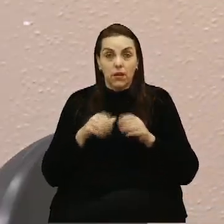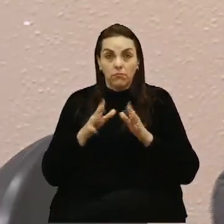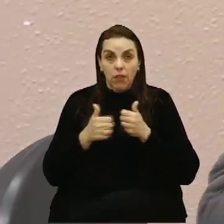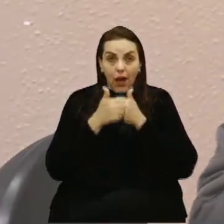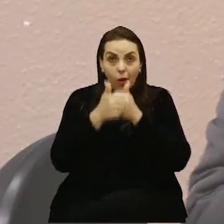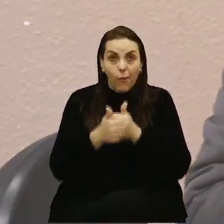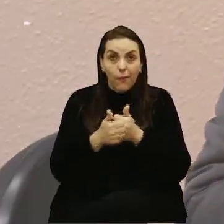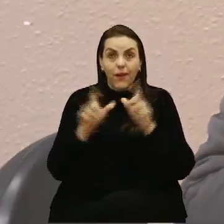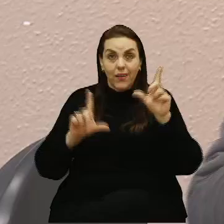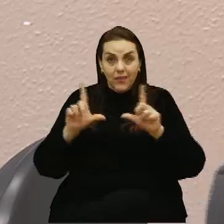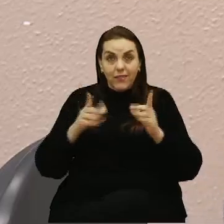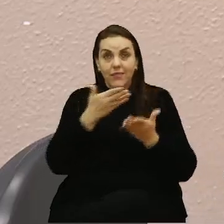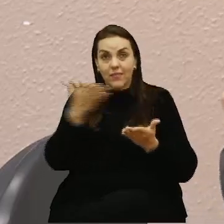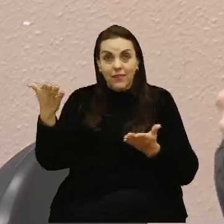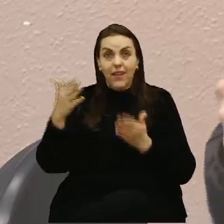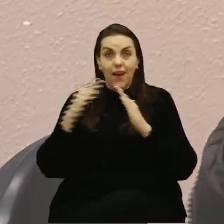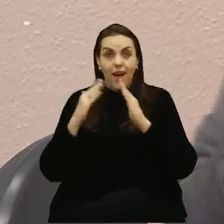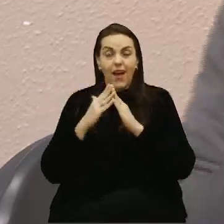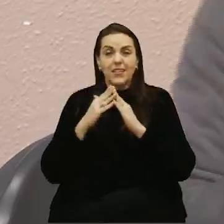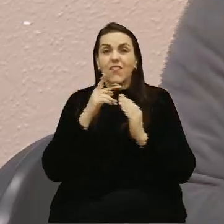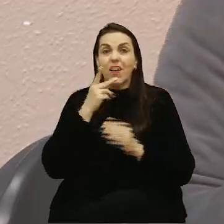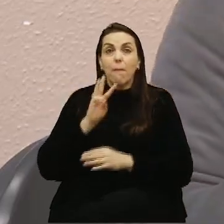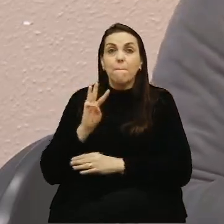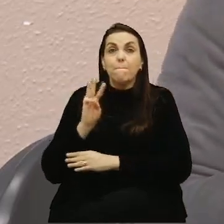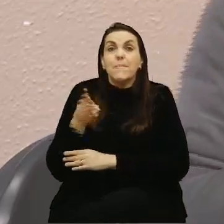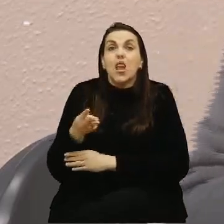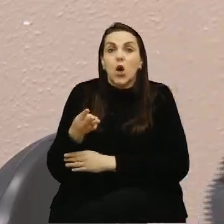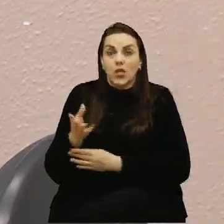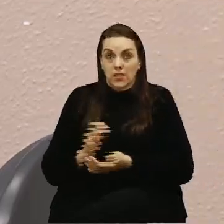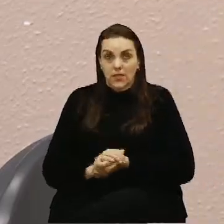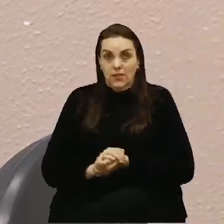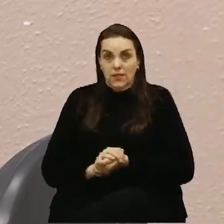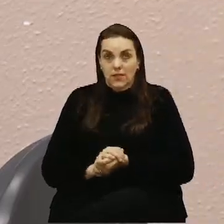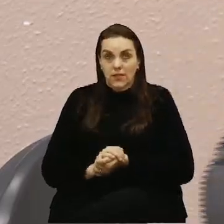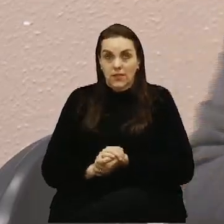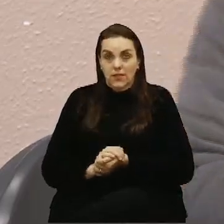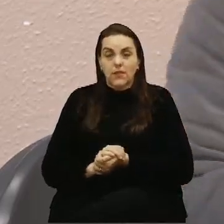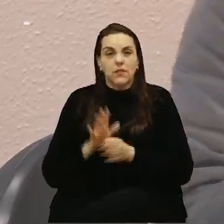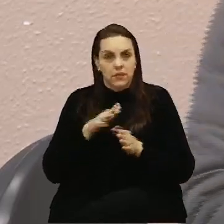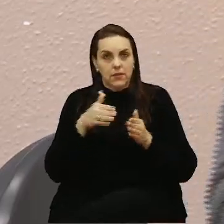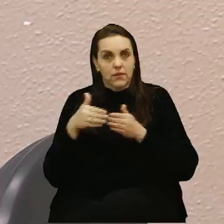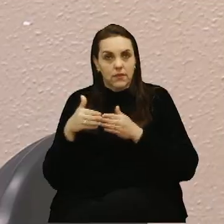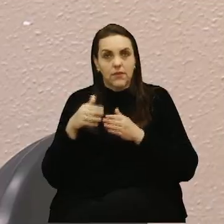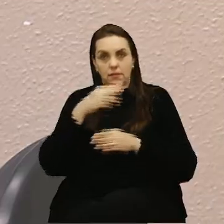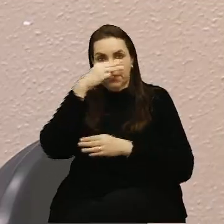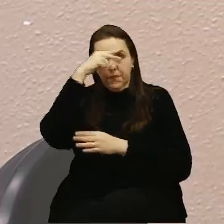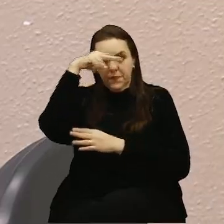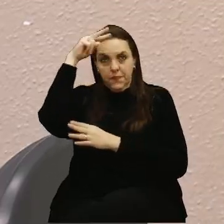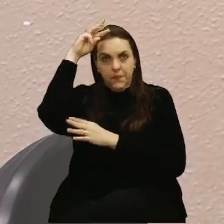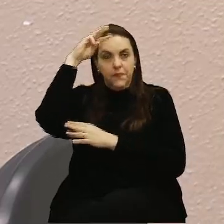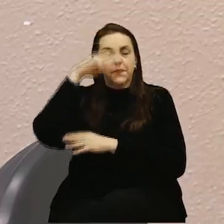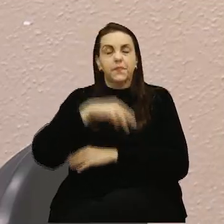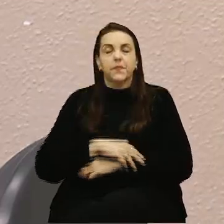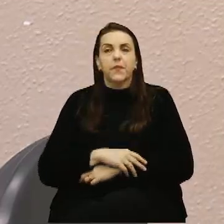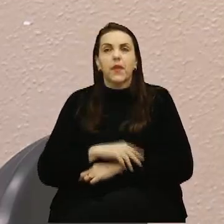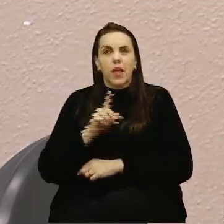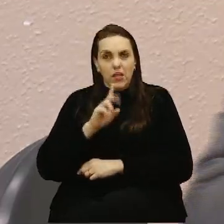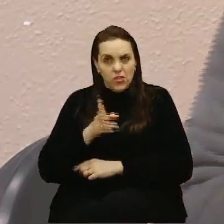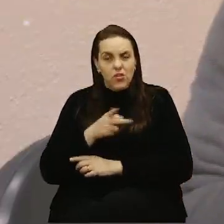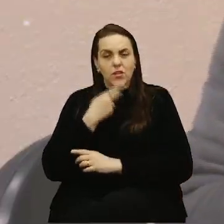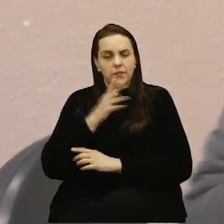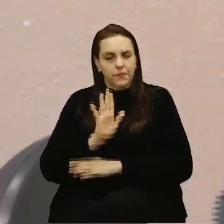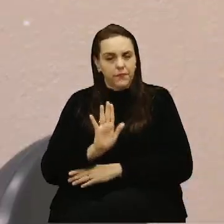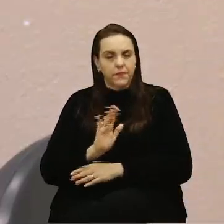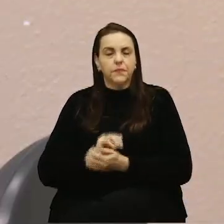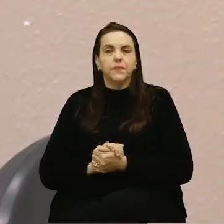sabe do que eu estou falando. Nós estamos falando de milhões. Concede a parte, vereador. E aí, já lhe concedo, vereador Edson, nós temos